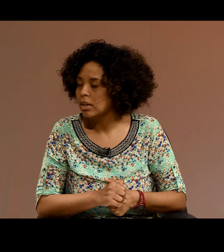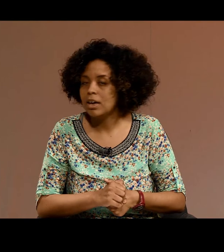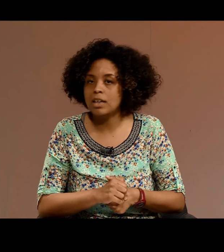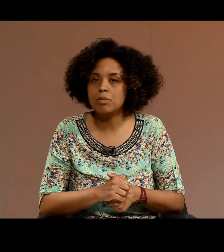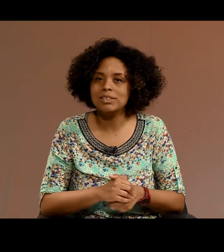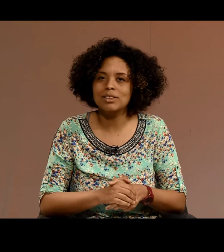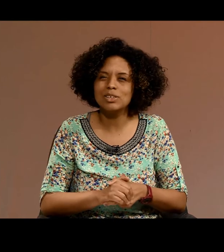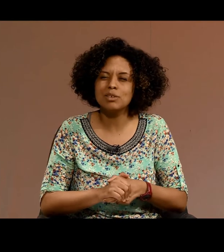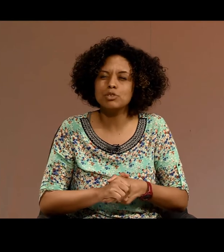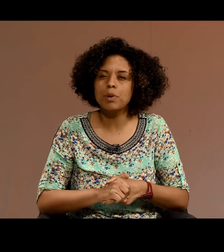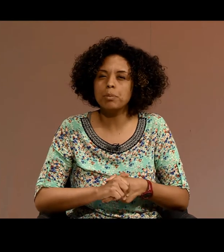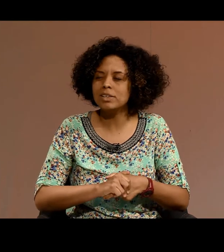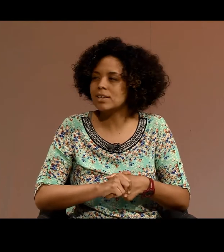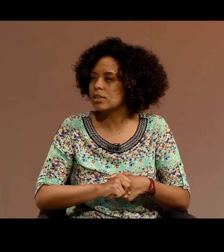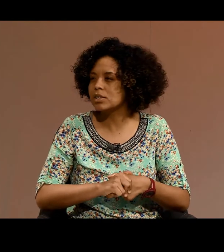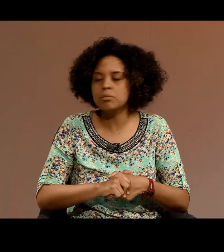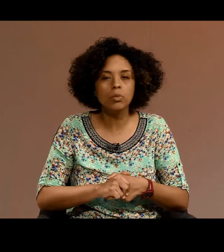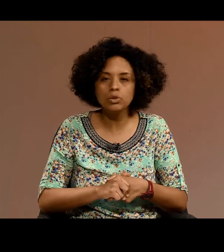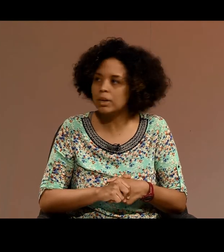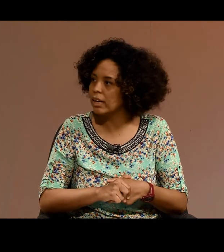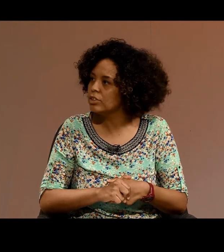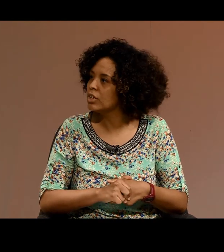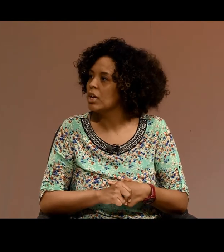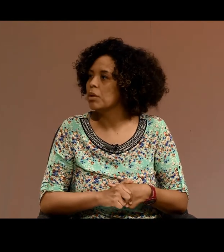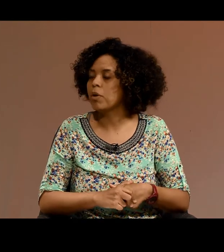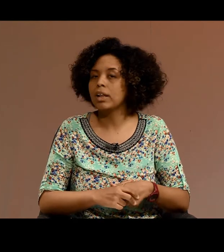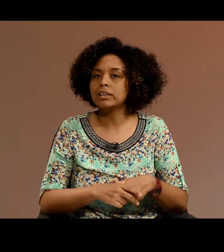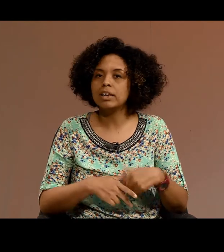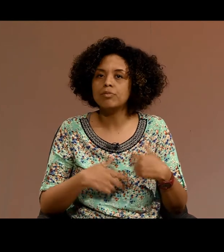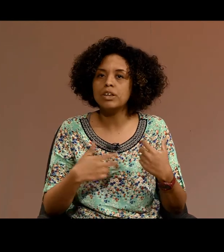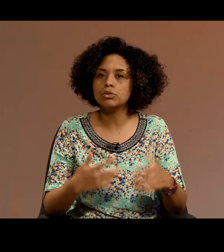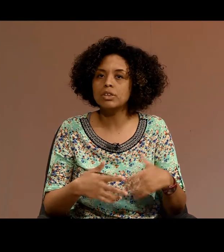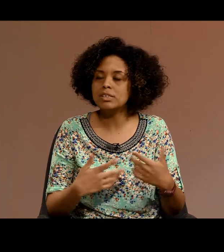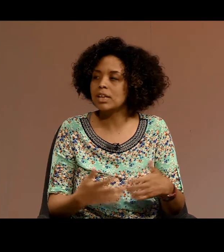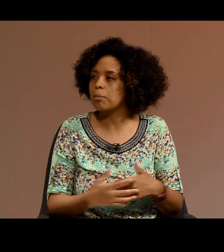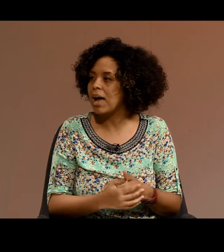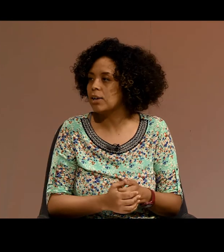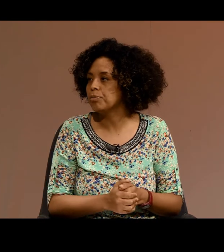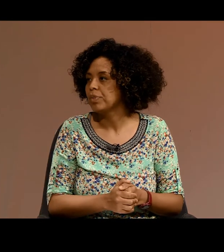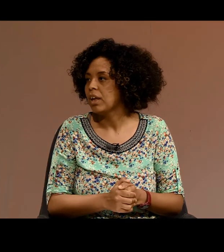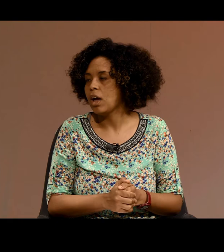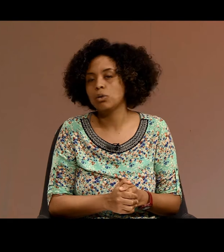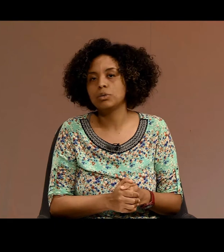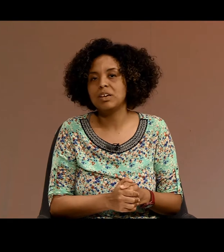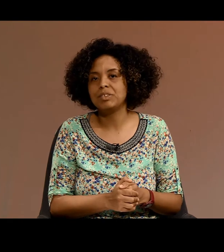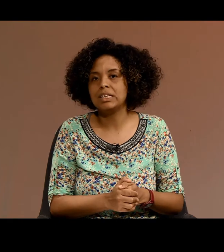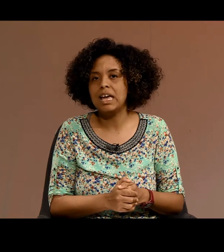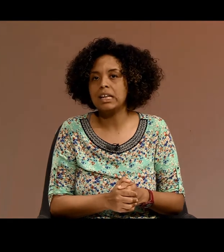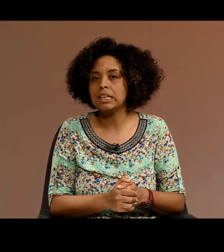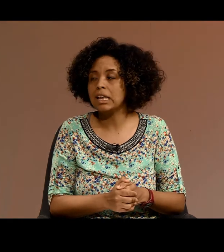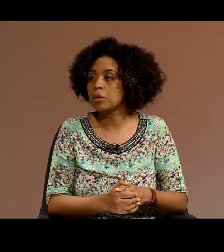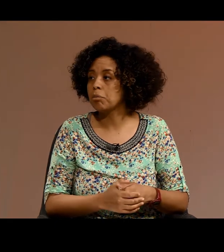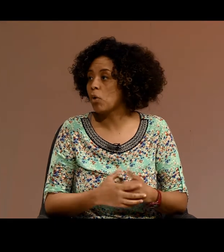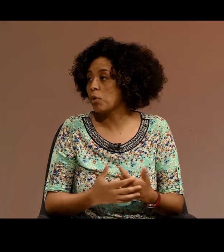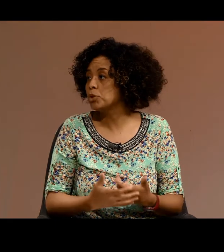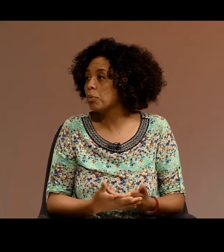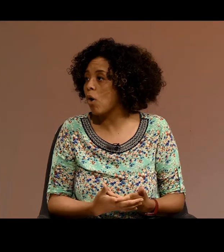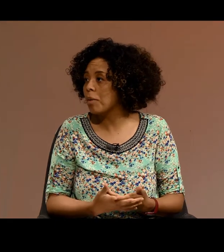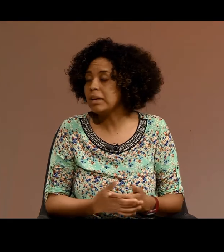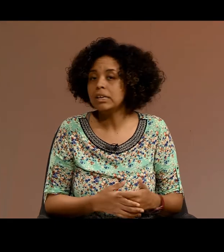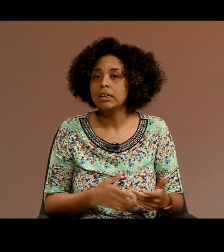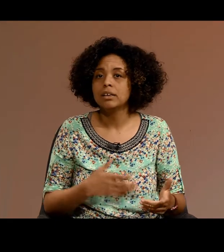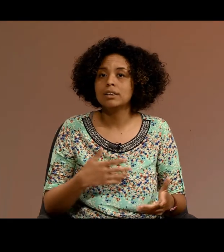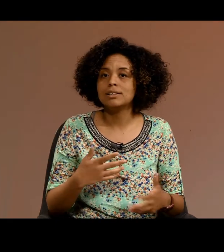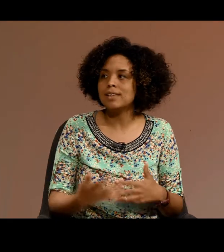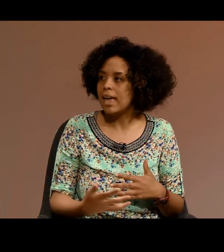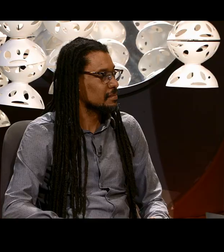anos, numa situação de pauperização assim, muito grande, embora ela tenha feito todo esse trabalho ao longo da vida dela. Ela morreu muito